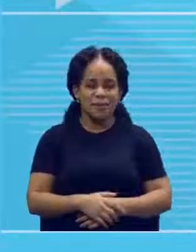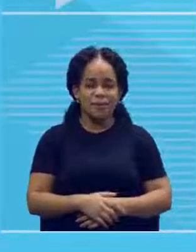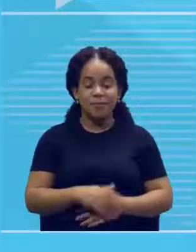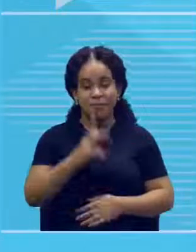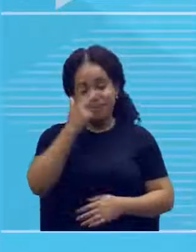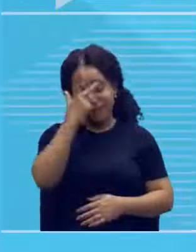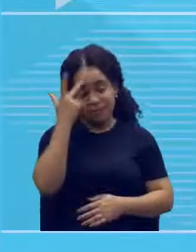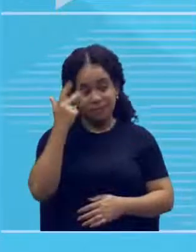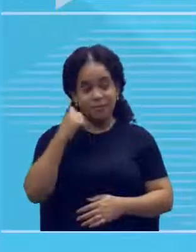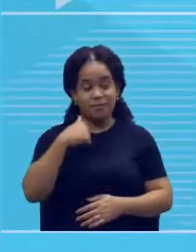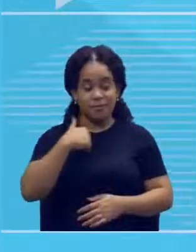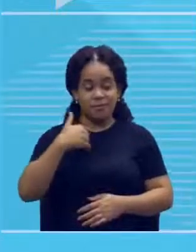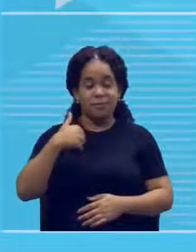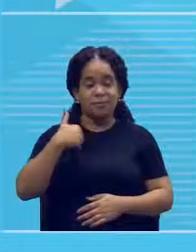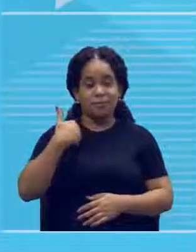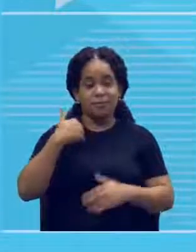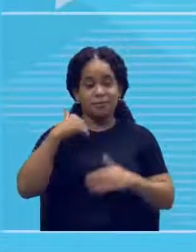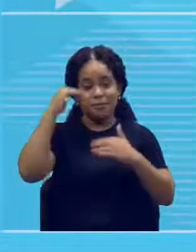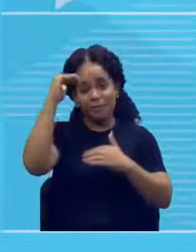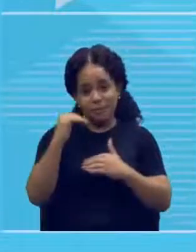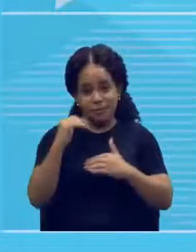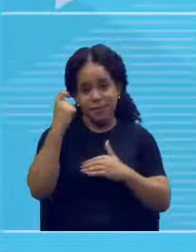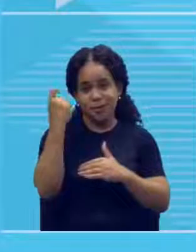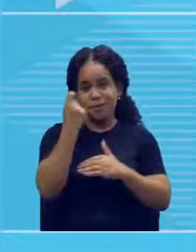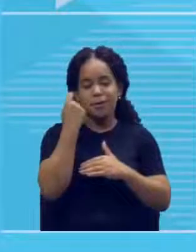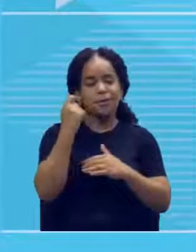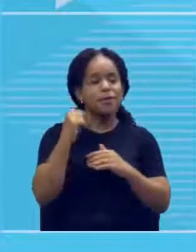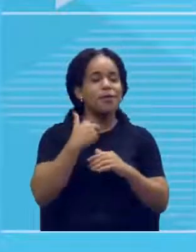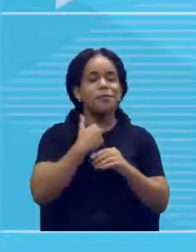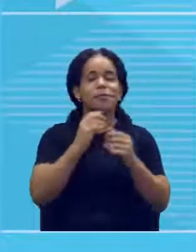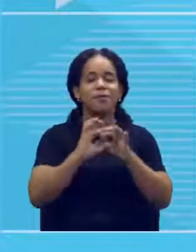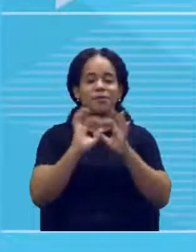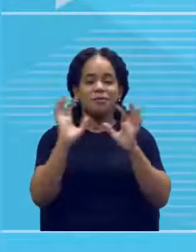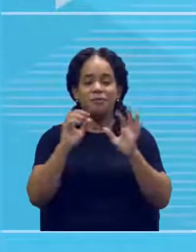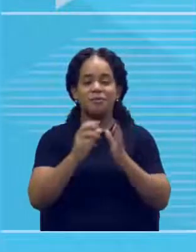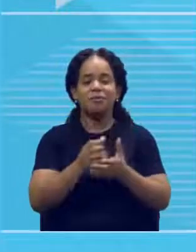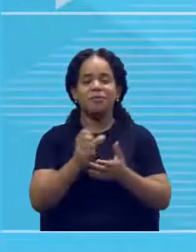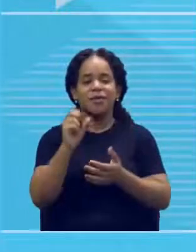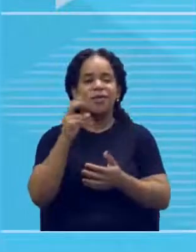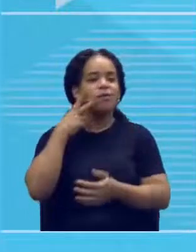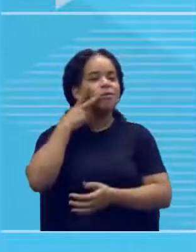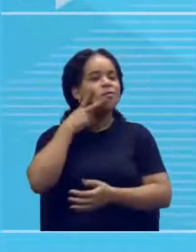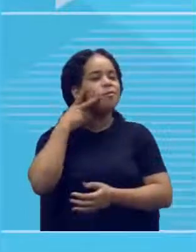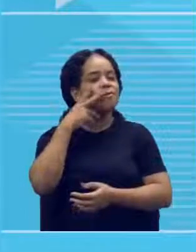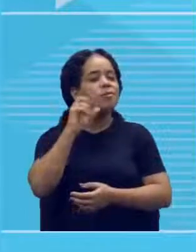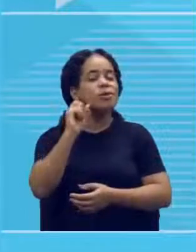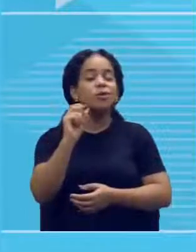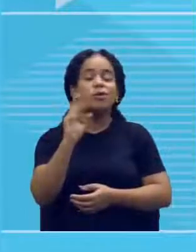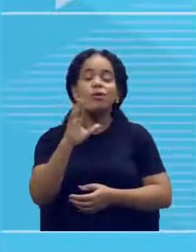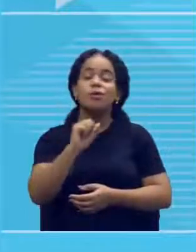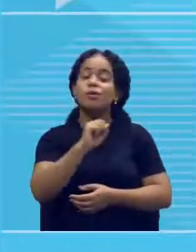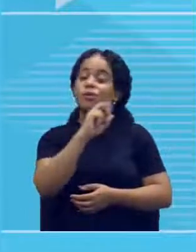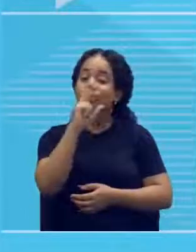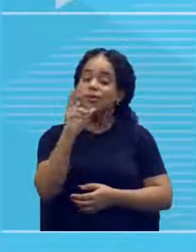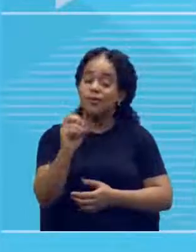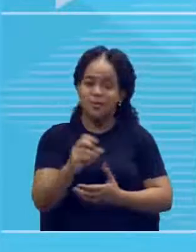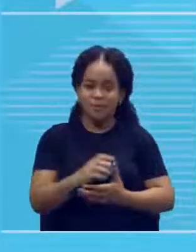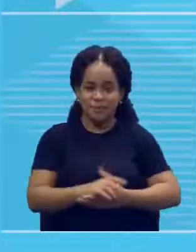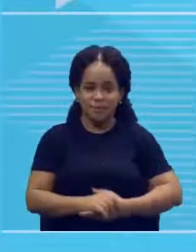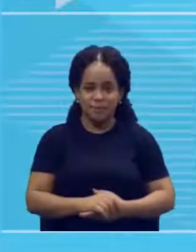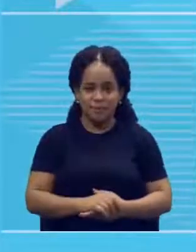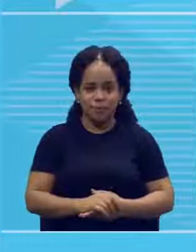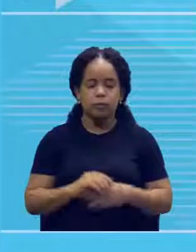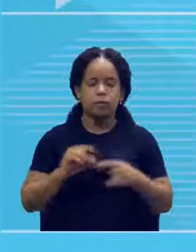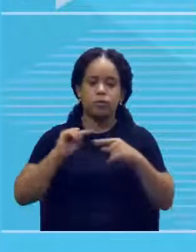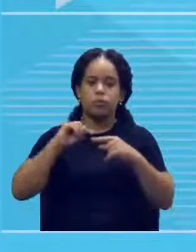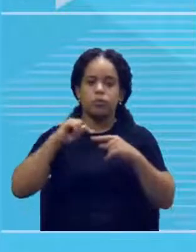Pessoas do meu tamanho não são liberadas para tomar vinho. É só um suquinho de uva mesmo. Mas olha,